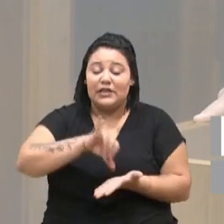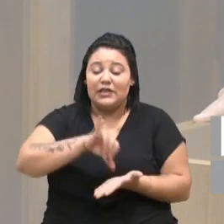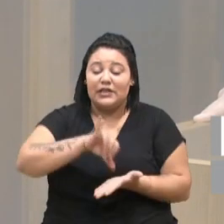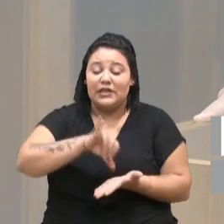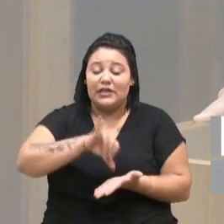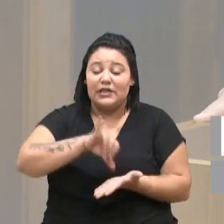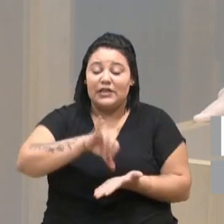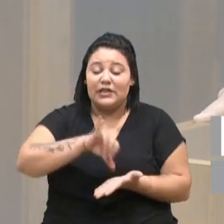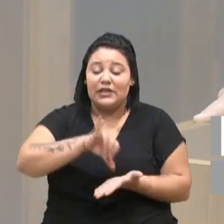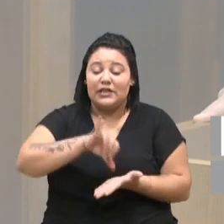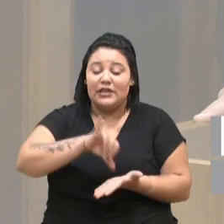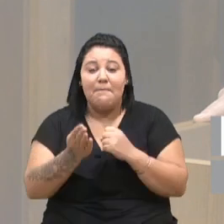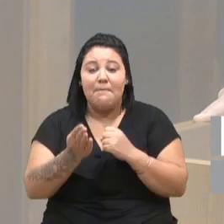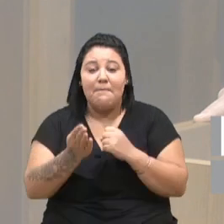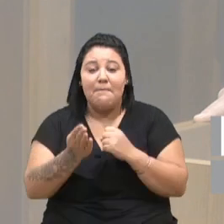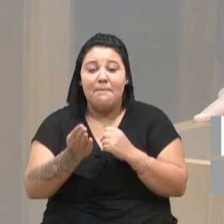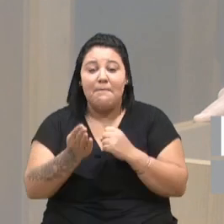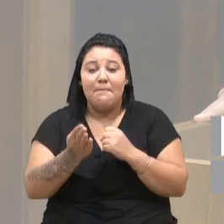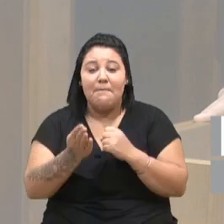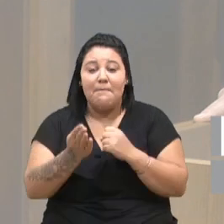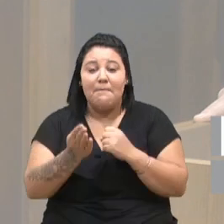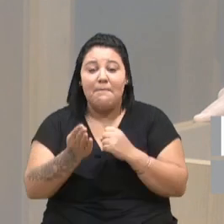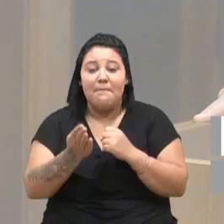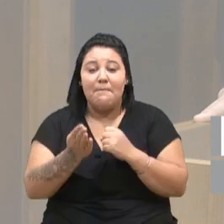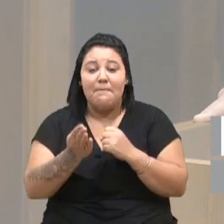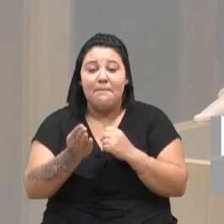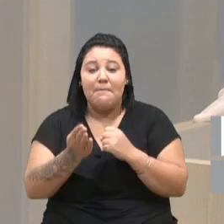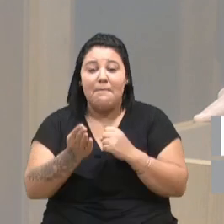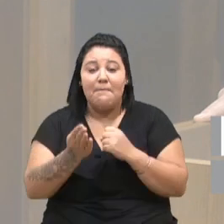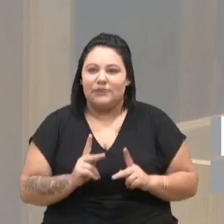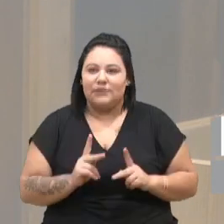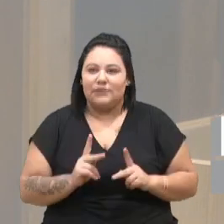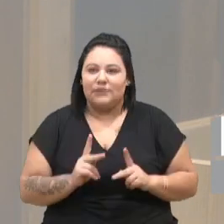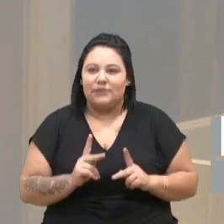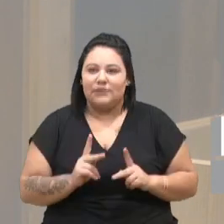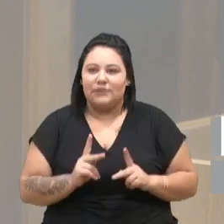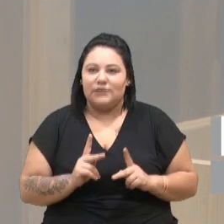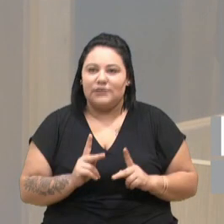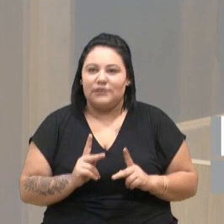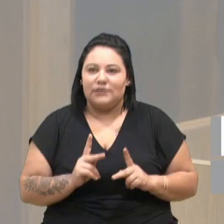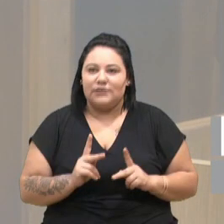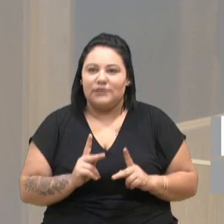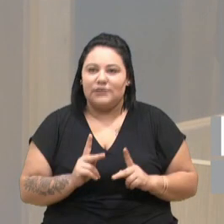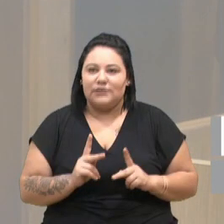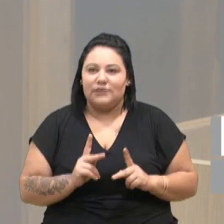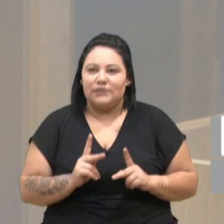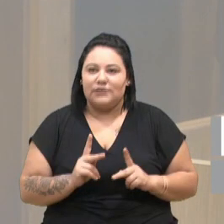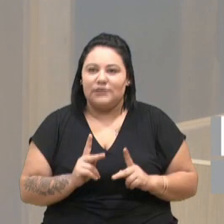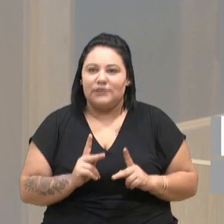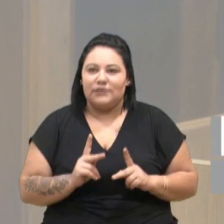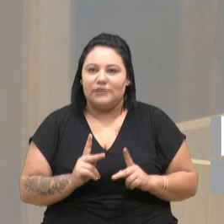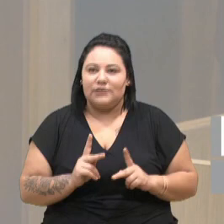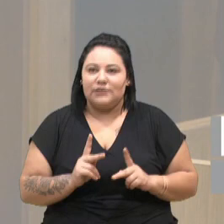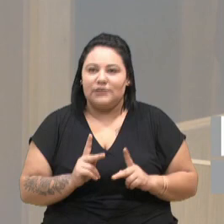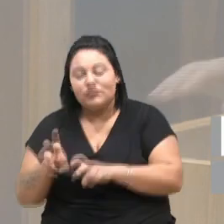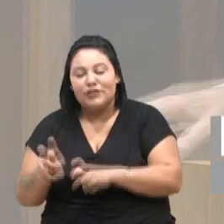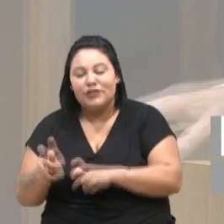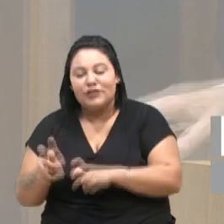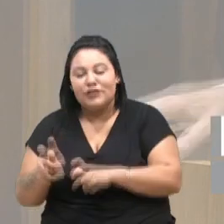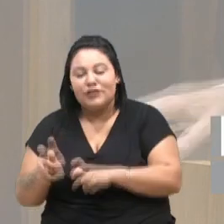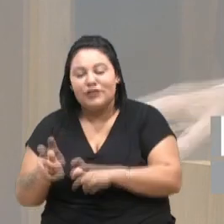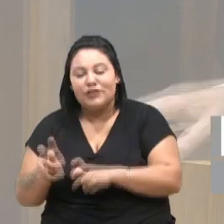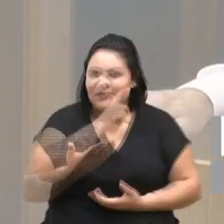e uma grande parte situada no interior. Difícil demais atender a